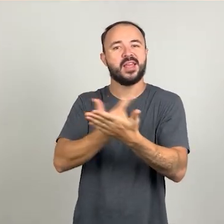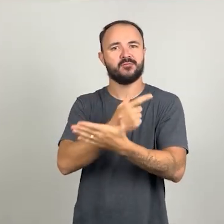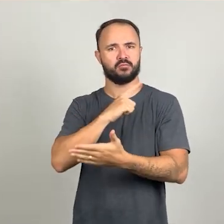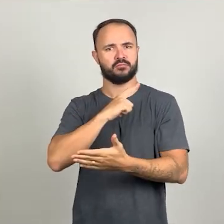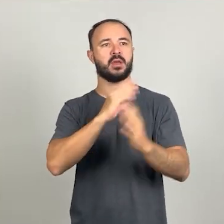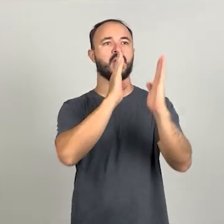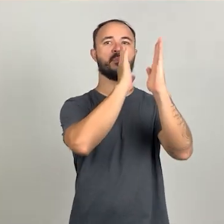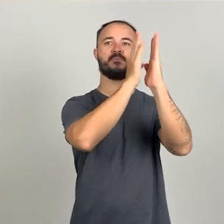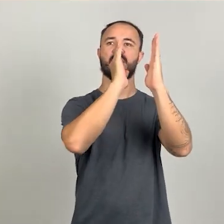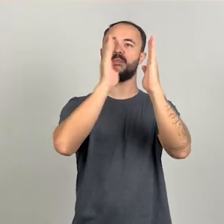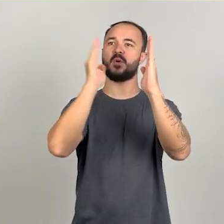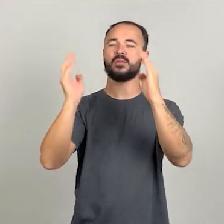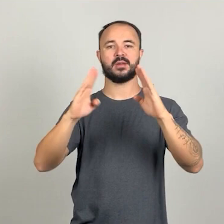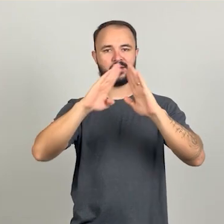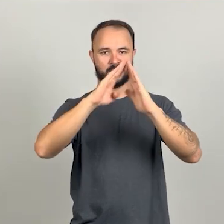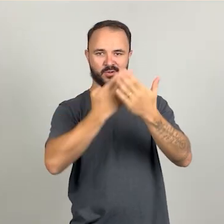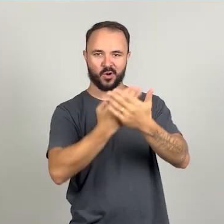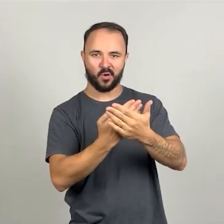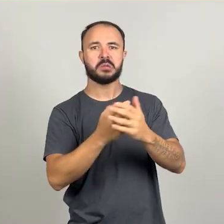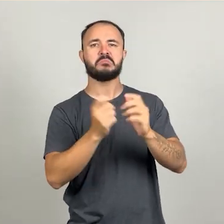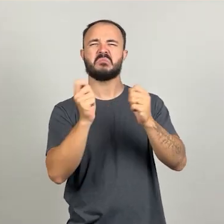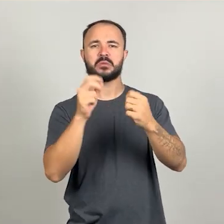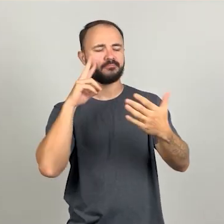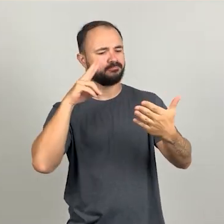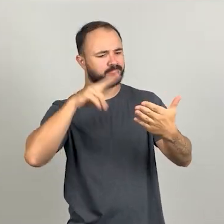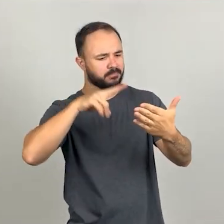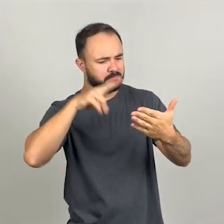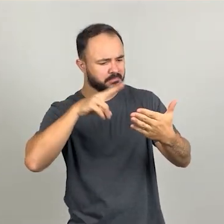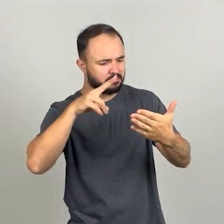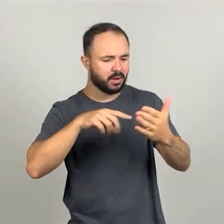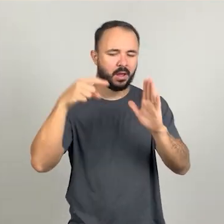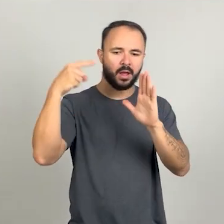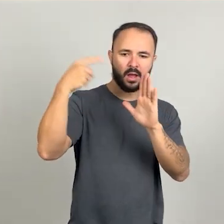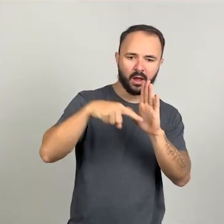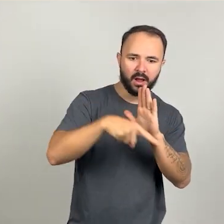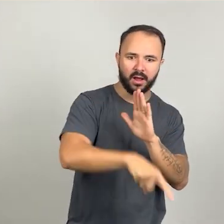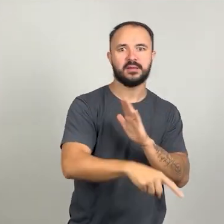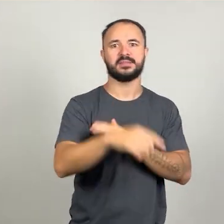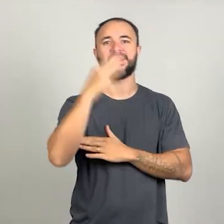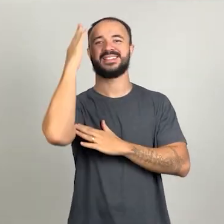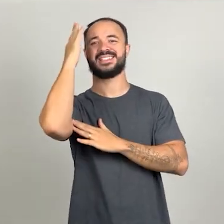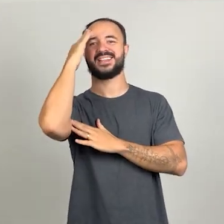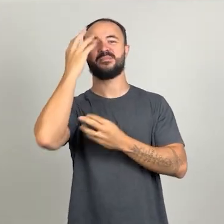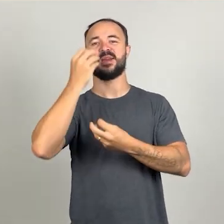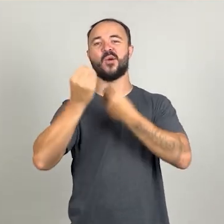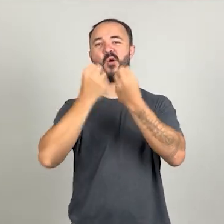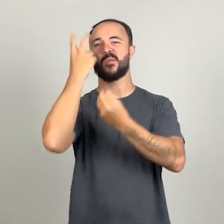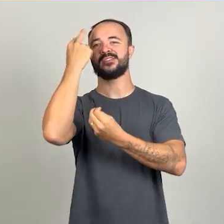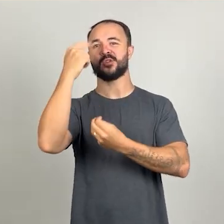biblioteca da sua escola. Faça uma leitura, se aprofunde mais para conhecer a história da nossa